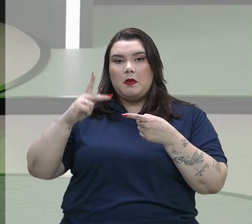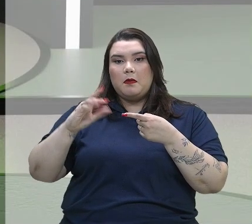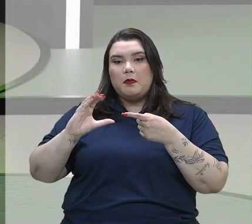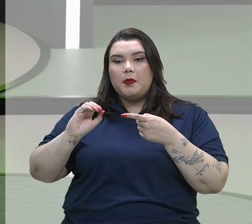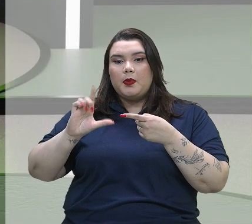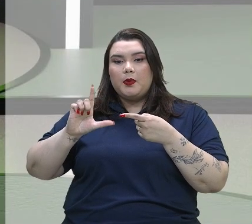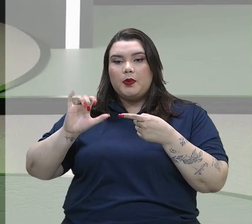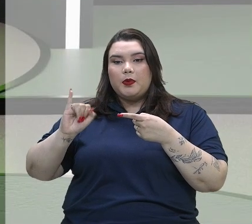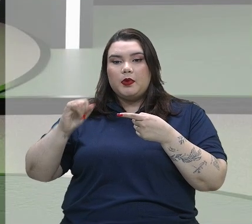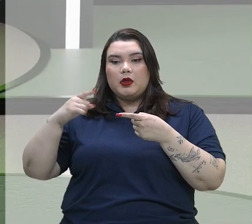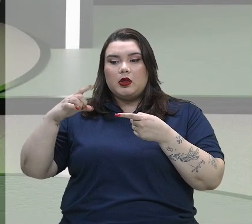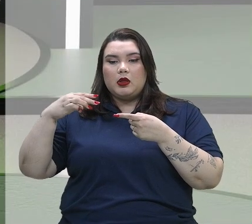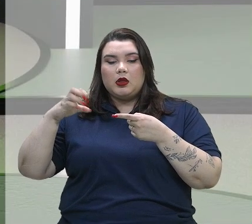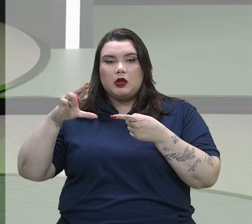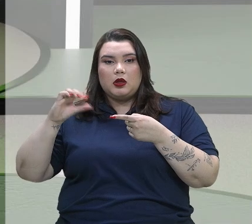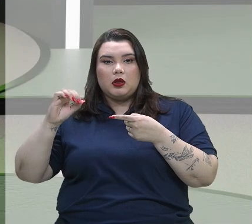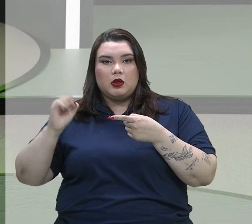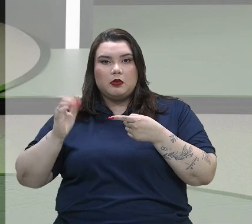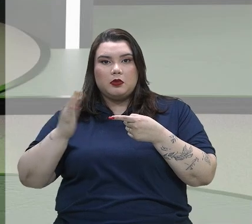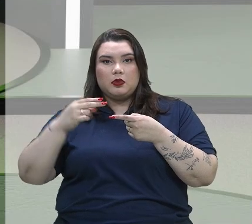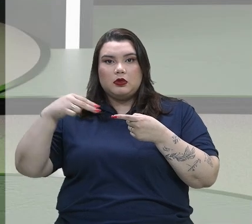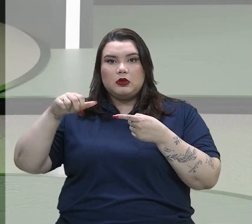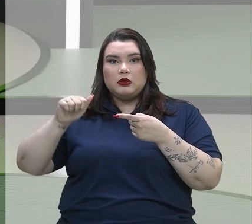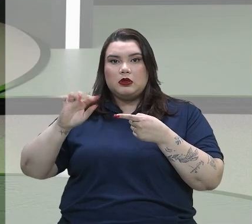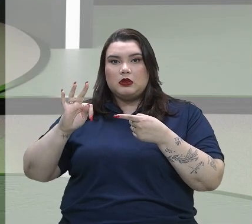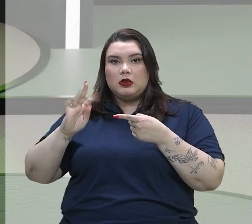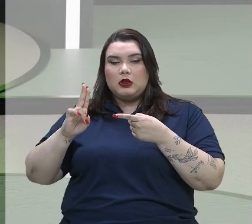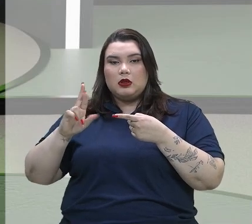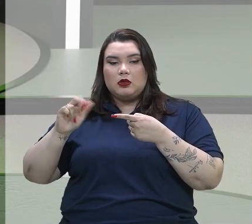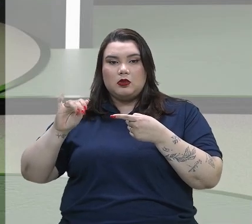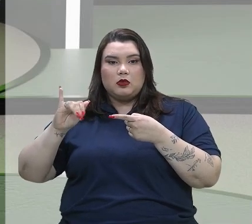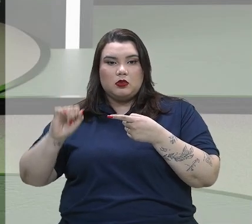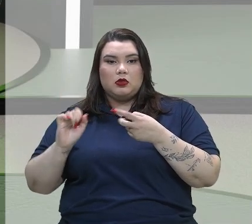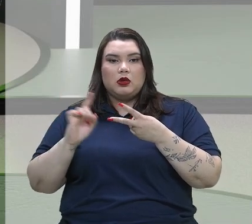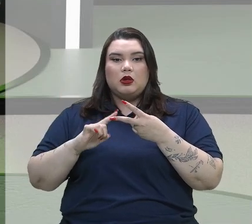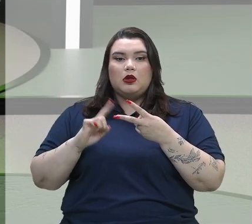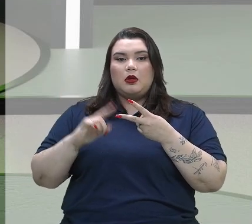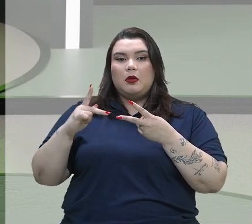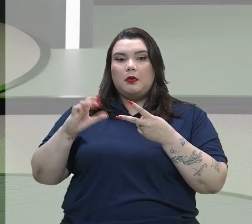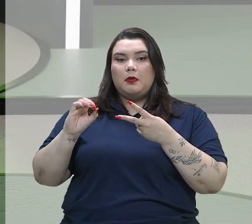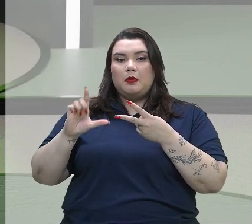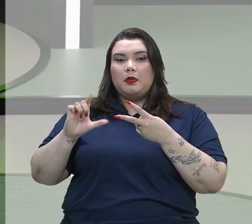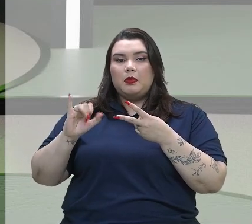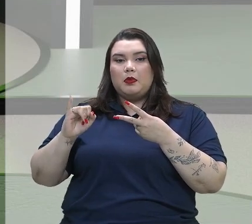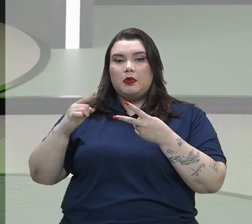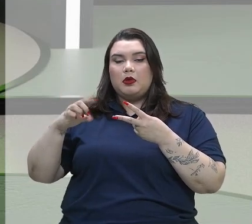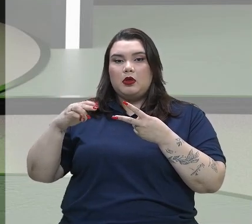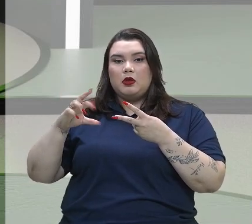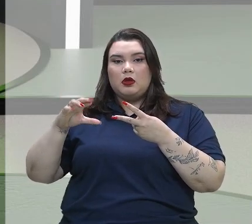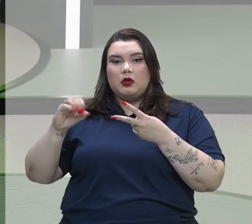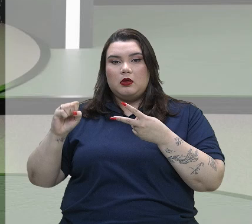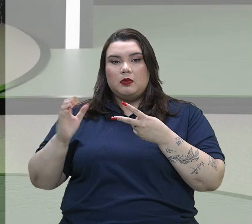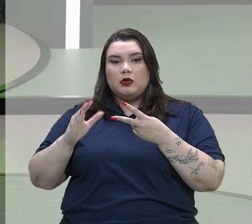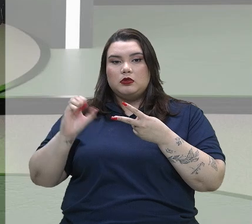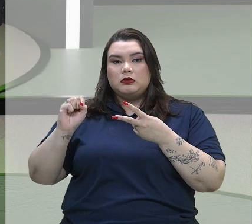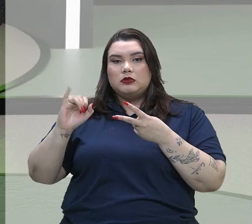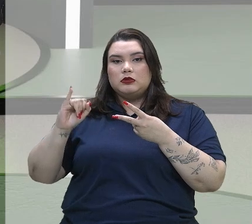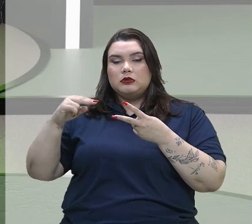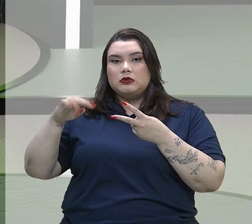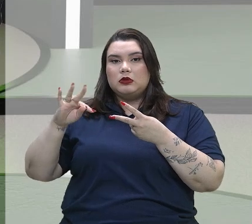polímeros naturais e polímeros sintéticos, tá? Então, existem duas classes